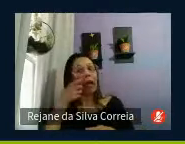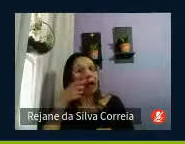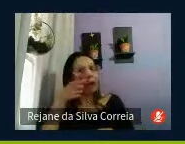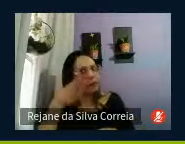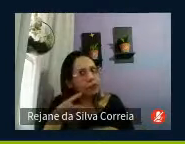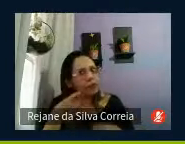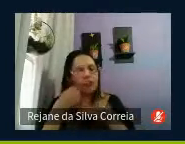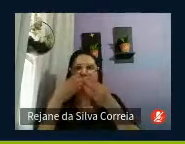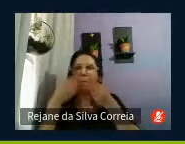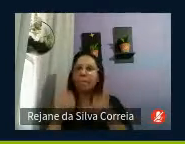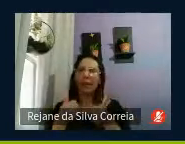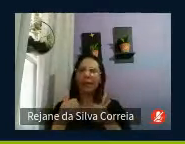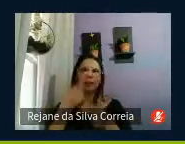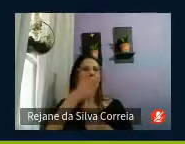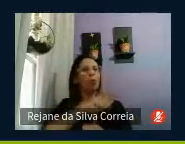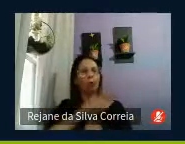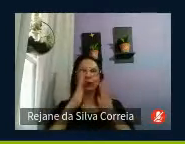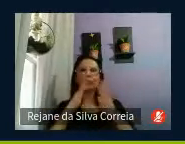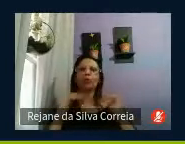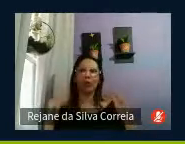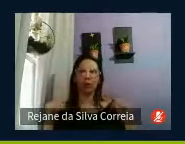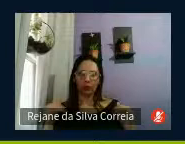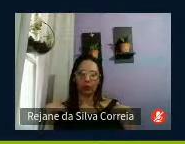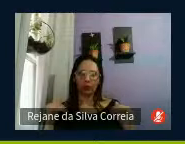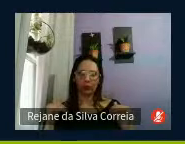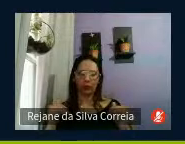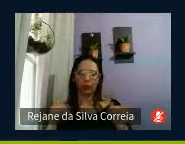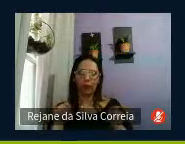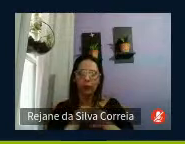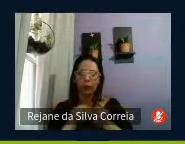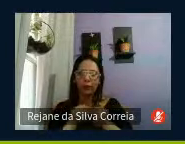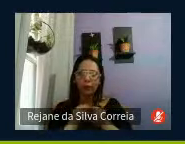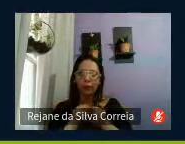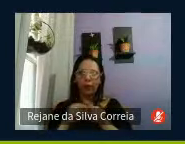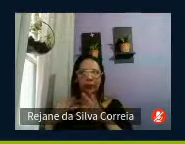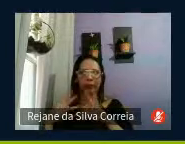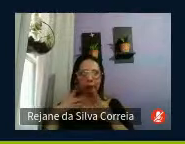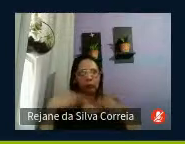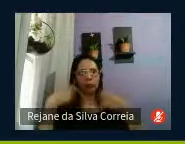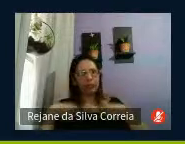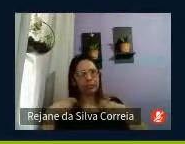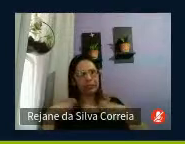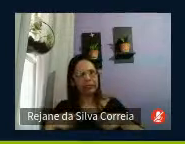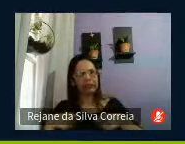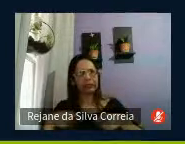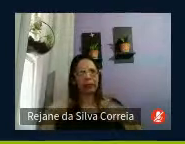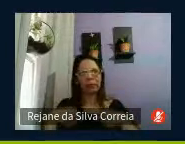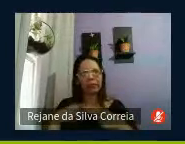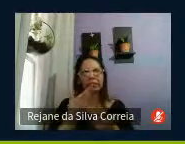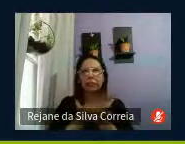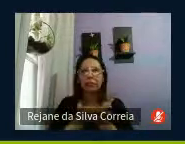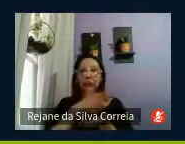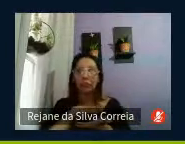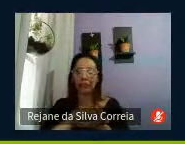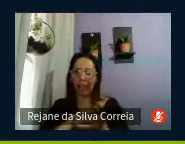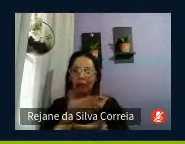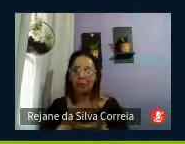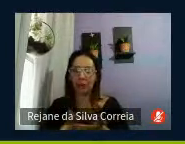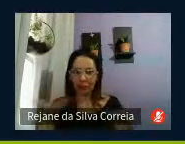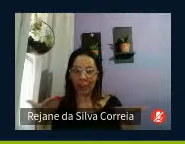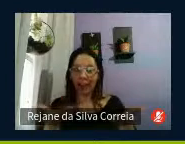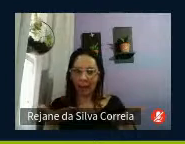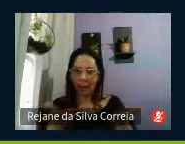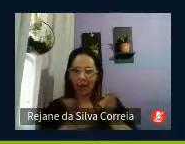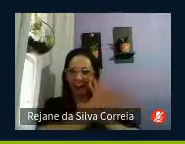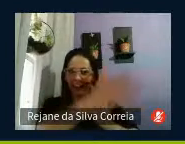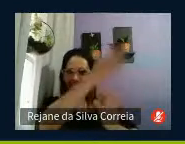atendido como qualquer outro aluno, em torno daquela necessidade dele. Se ele precisa de um intérprete, como é o caso agora